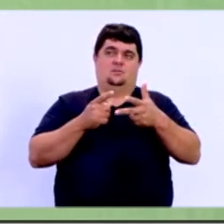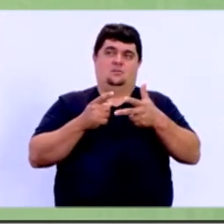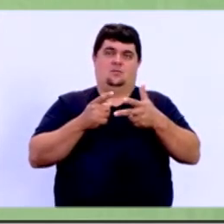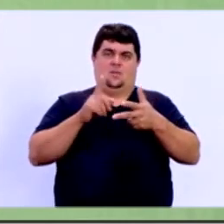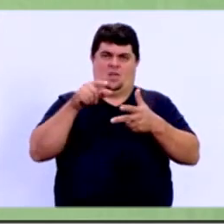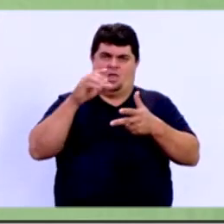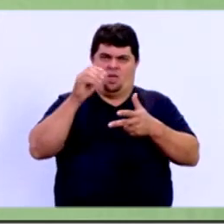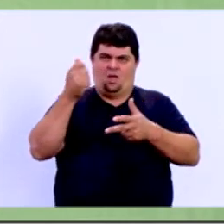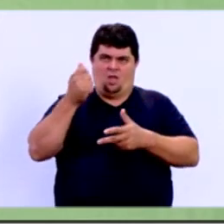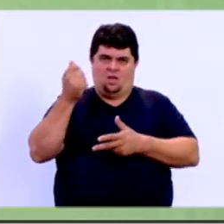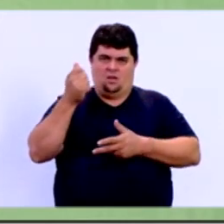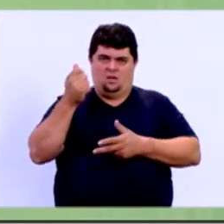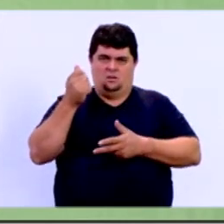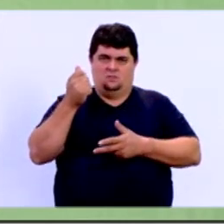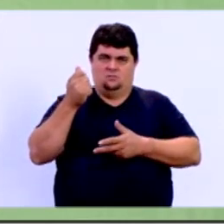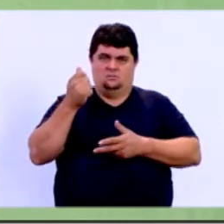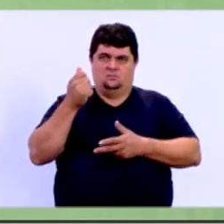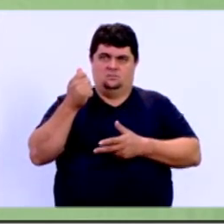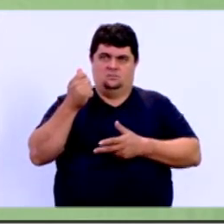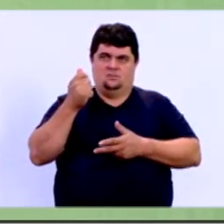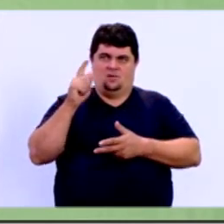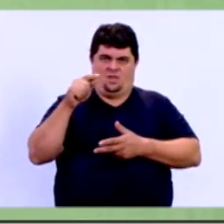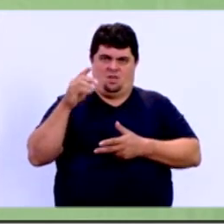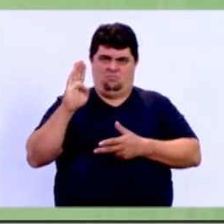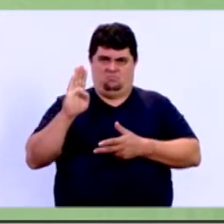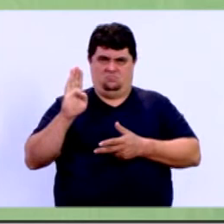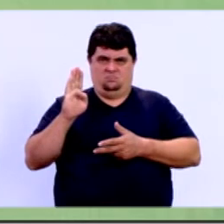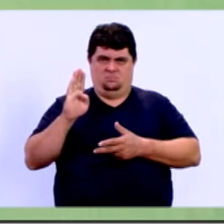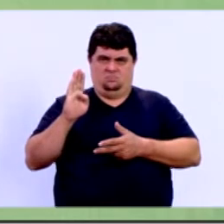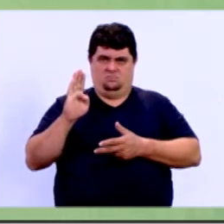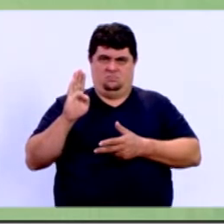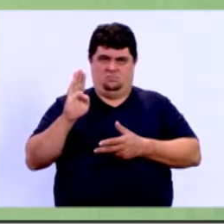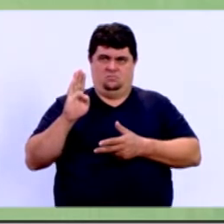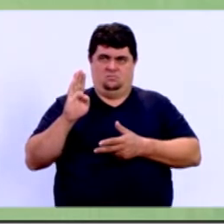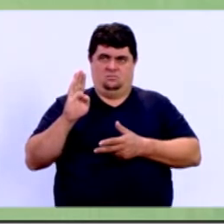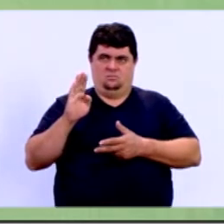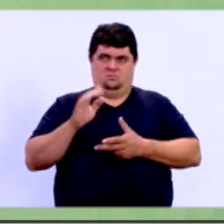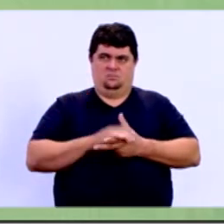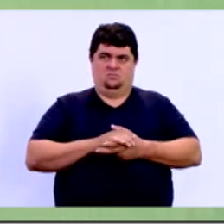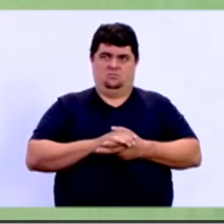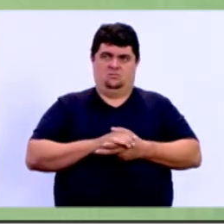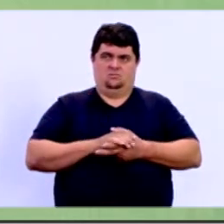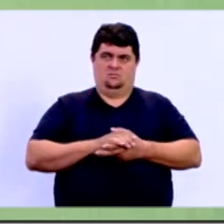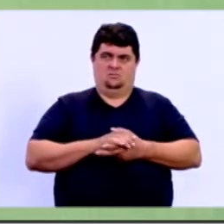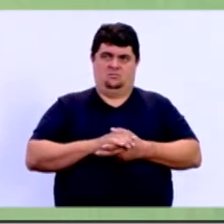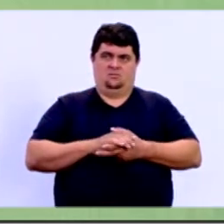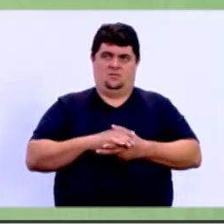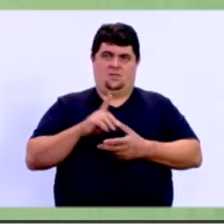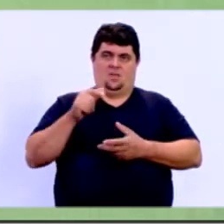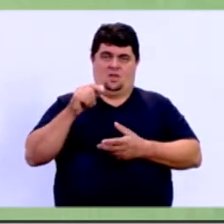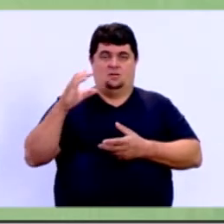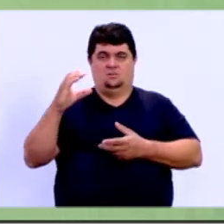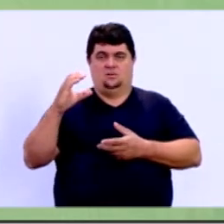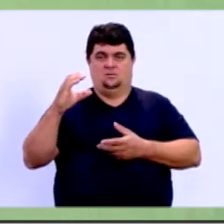operacional, pessoal, né? É o tático, né? É o